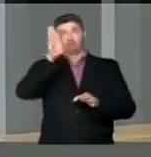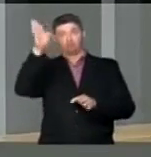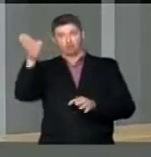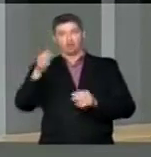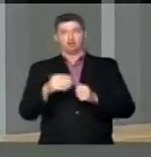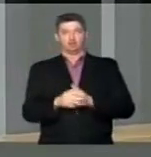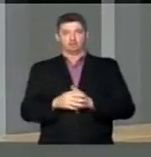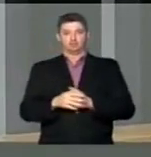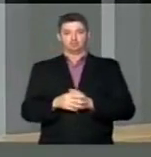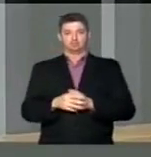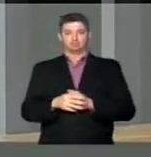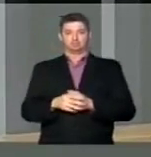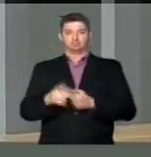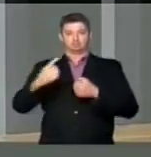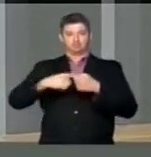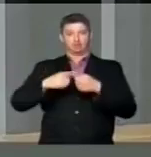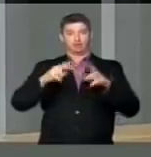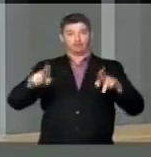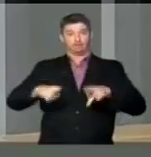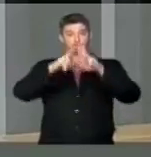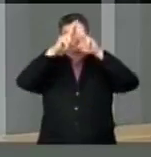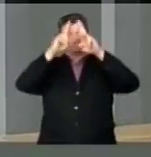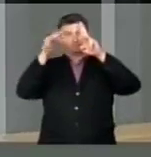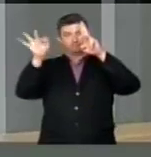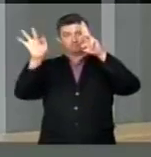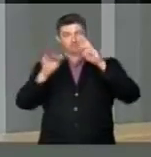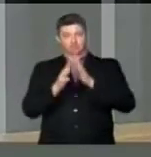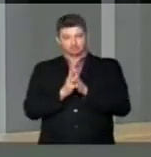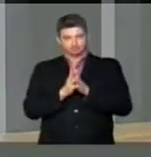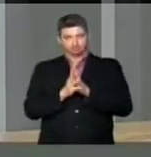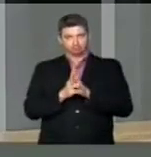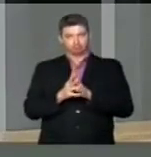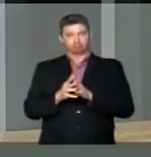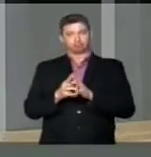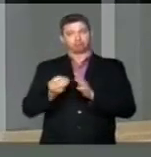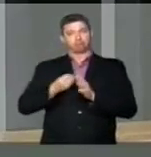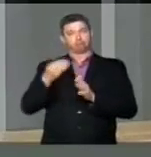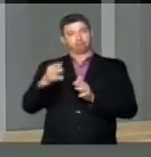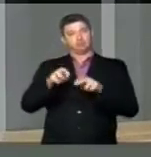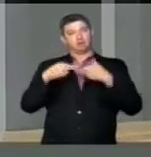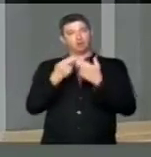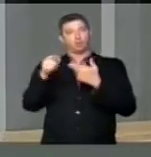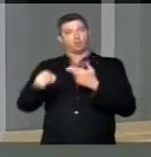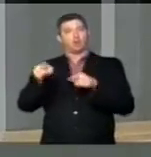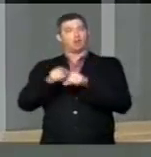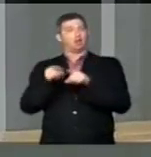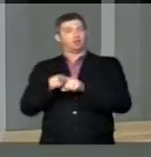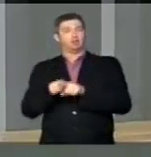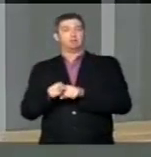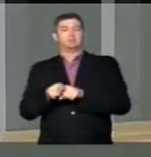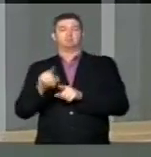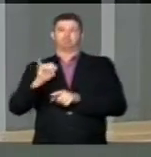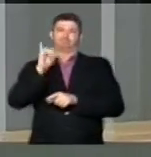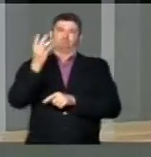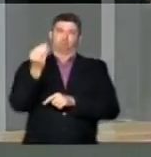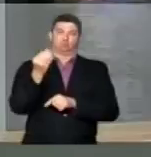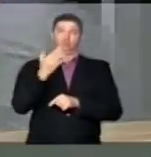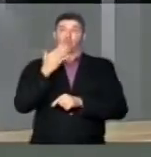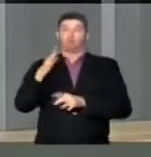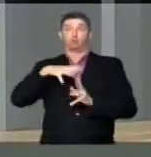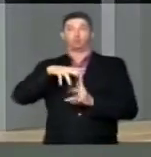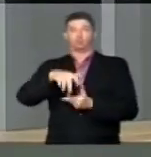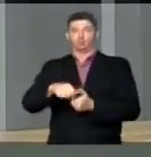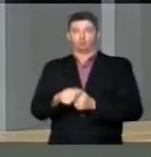esteve na cidade de Paris, participando daquele importantíssimo evento para todo o